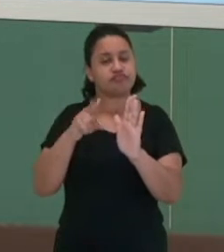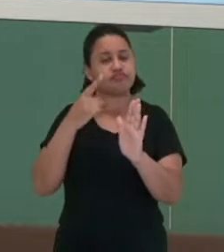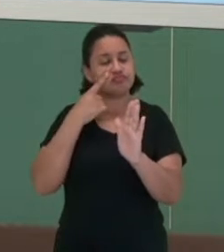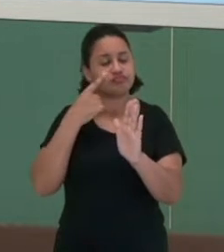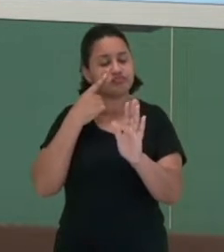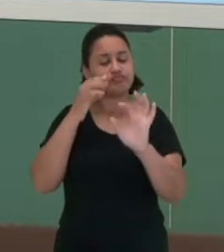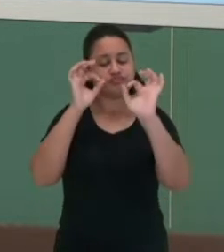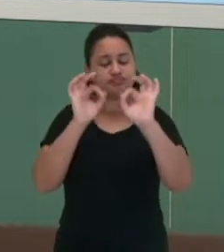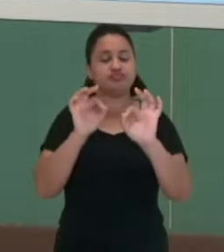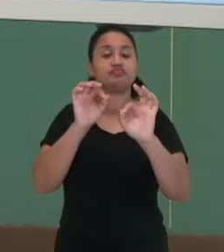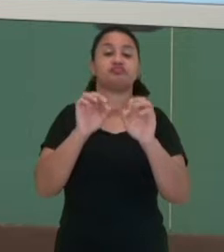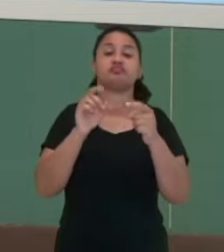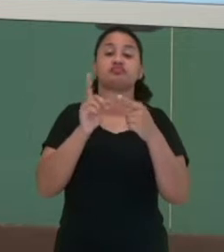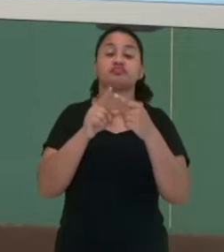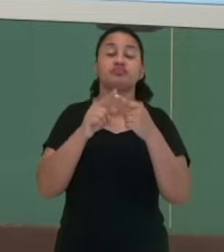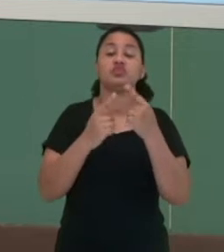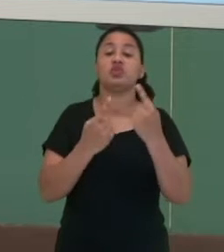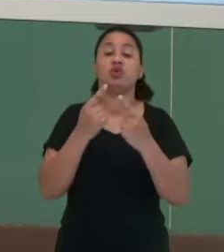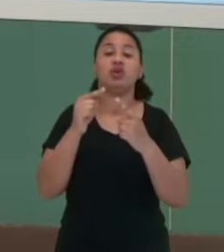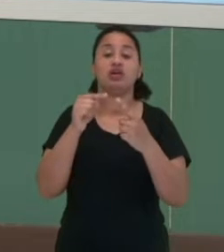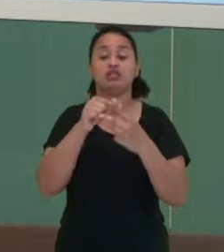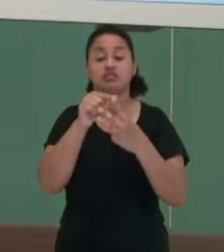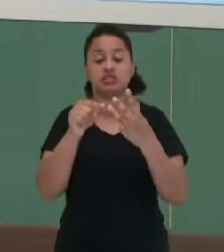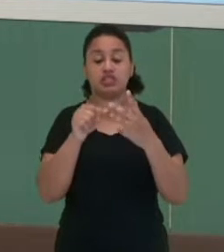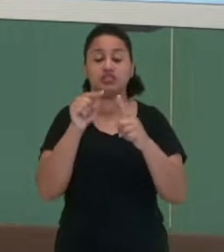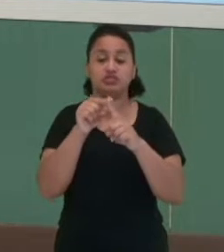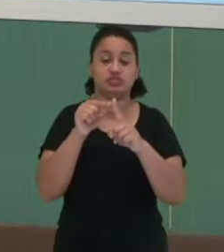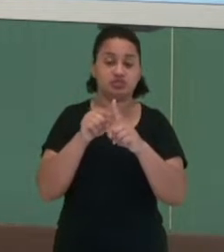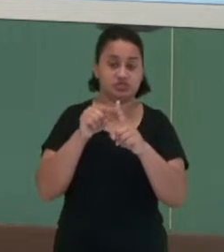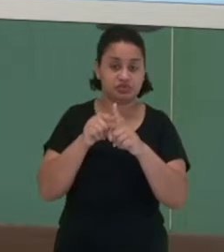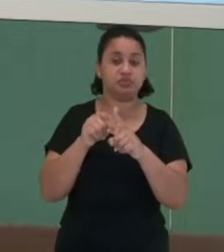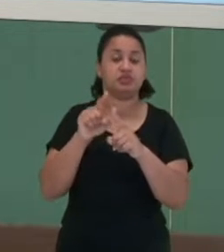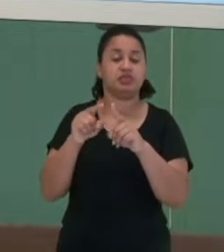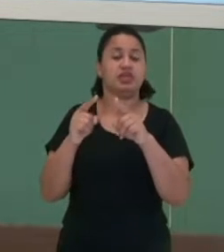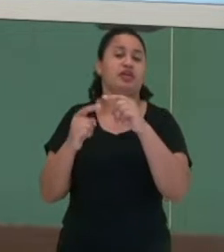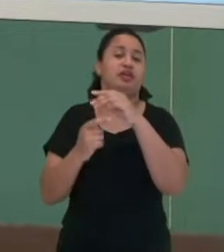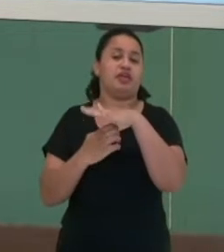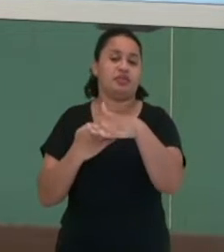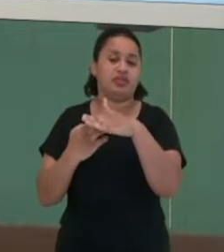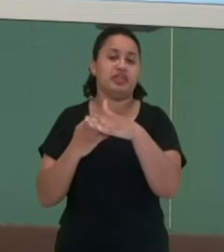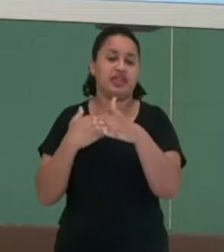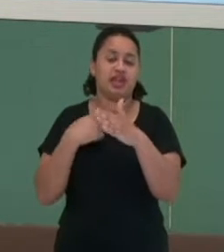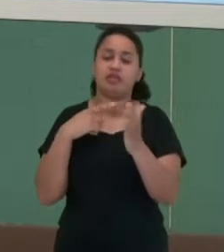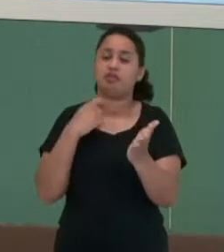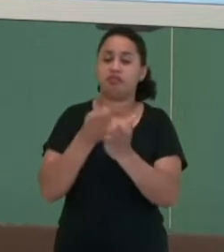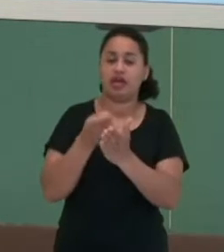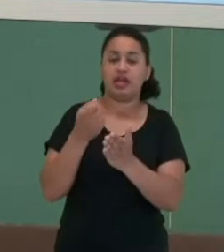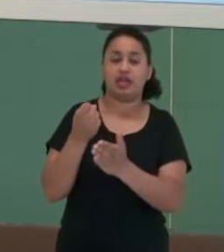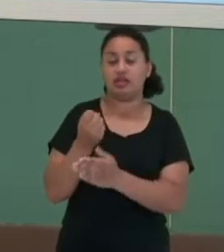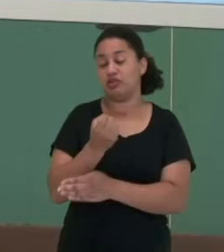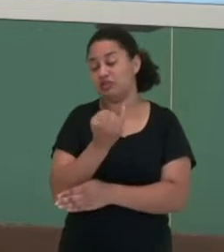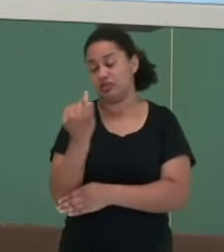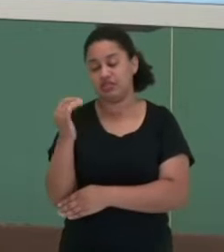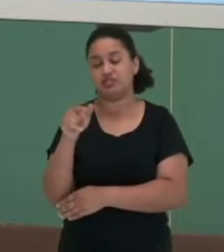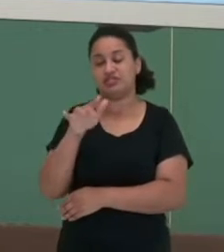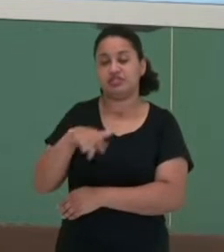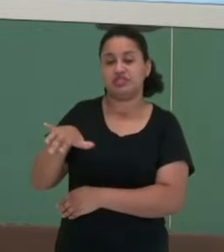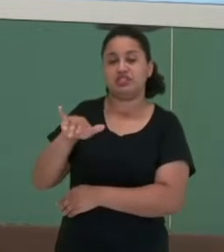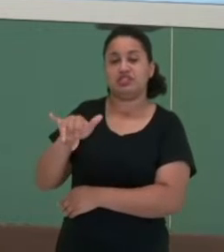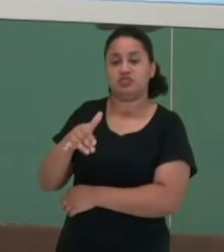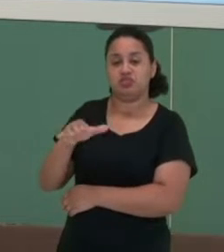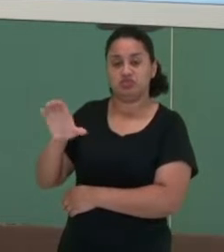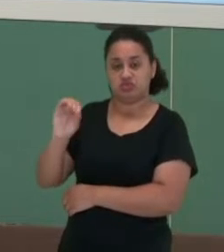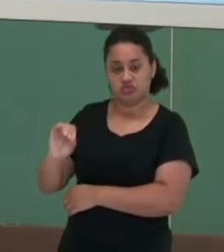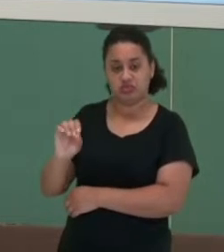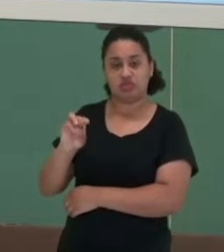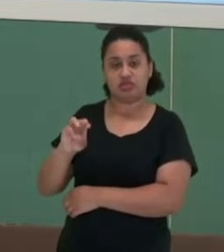ver primeiro, qual dos 3 tipos ali que a gente comentou vai cair o caso do João,